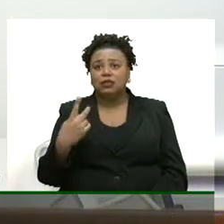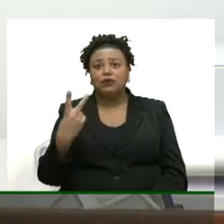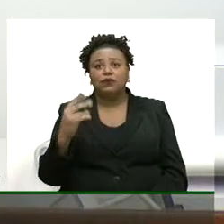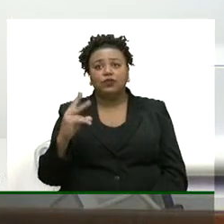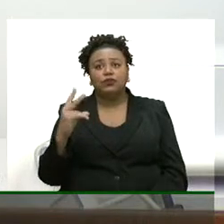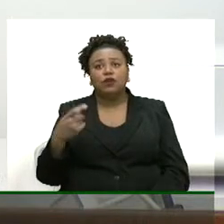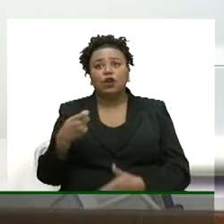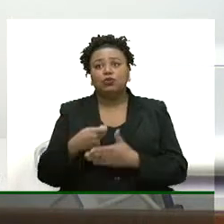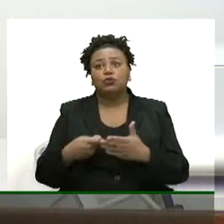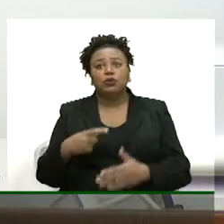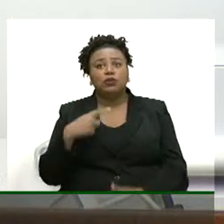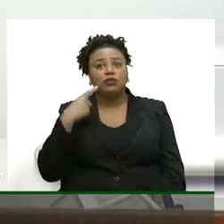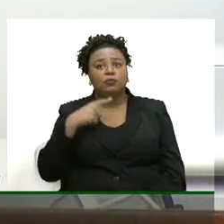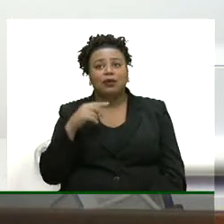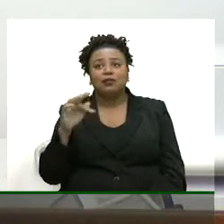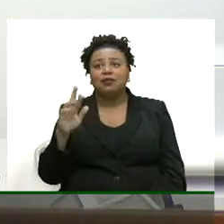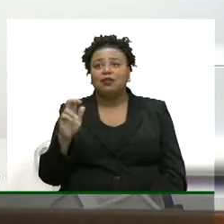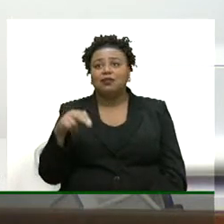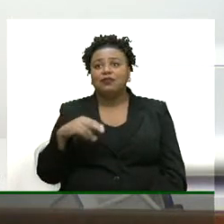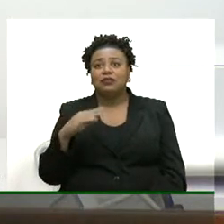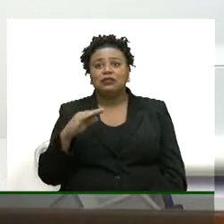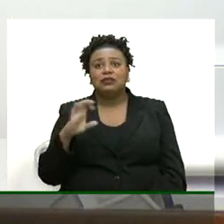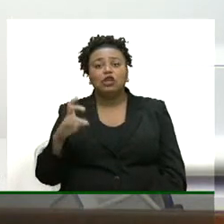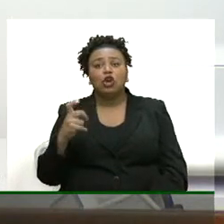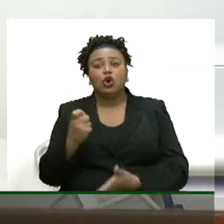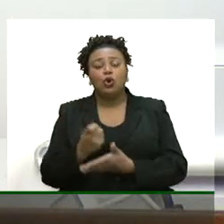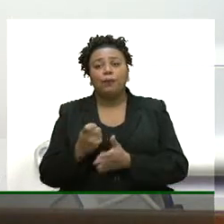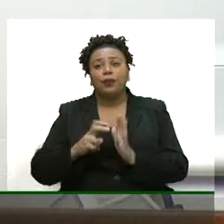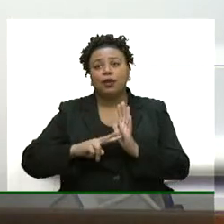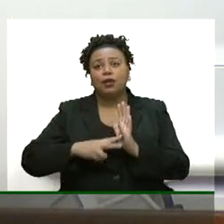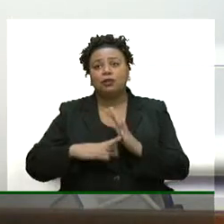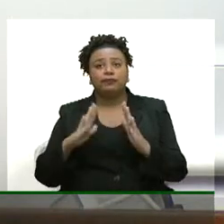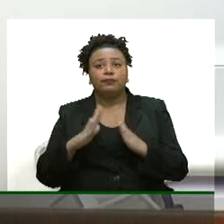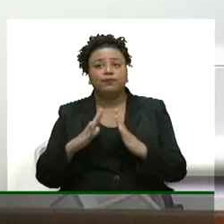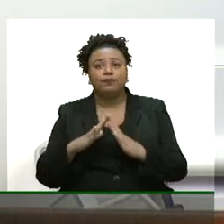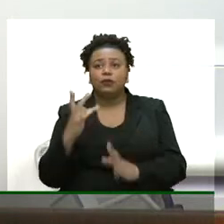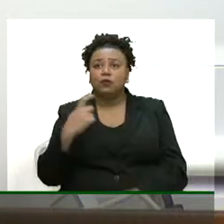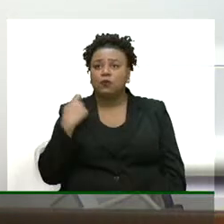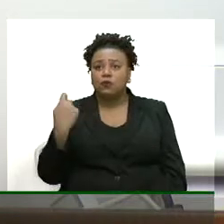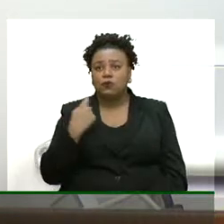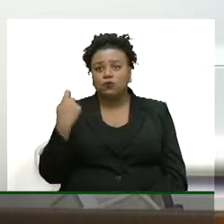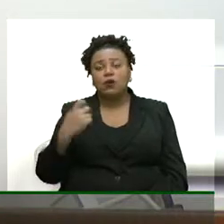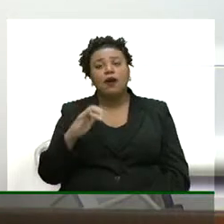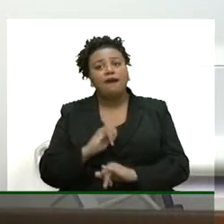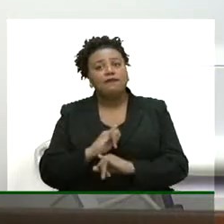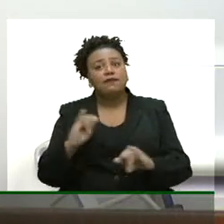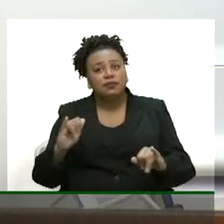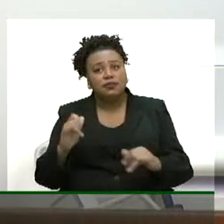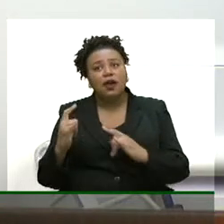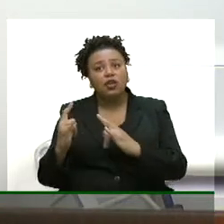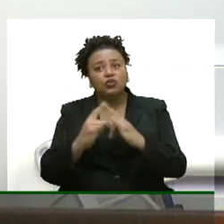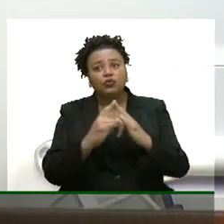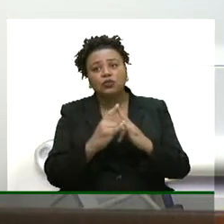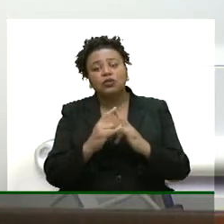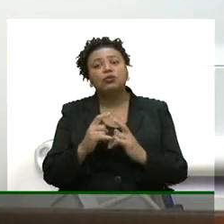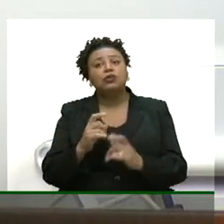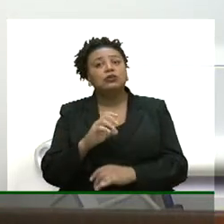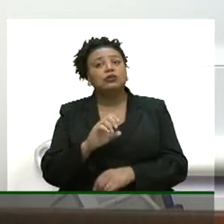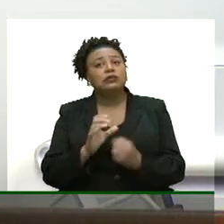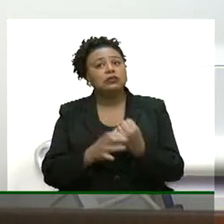71-2020, de autoria da deputada Franciane Baier, que obriga os condomínios residenciais do Rio Grande do Sul a comunicar aos órgãos de segurança